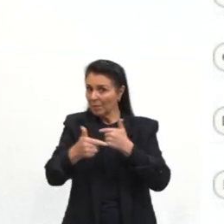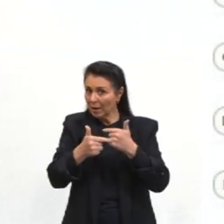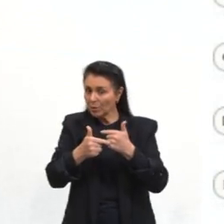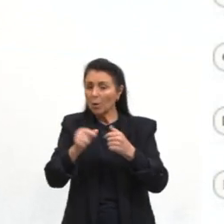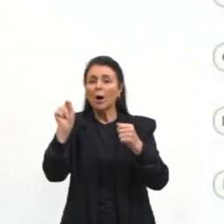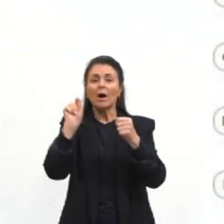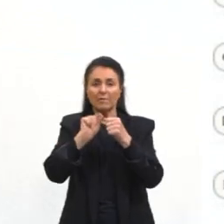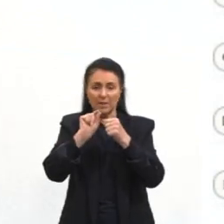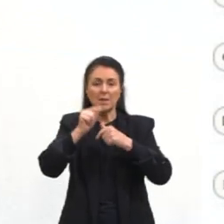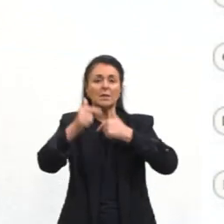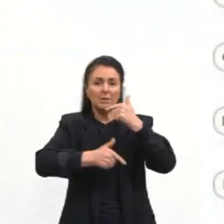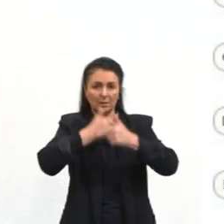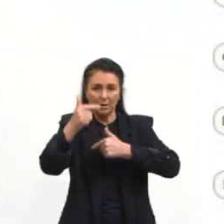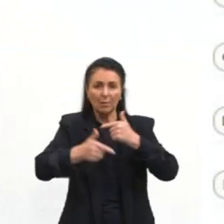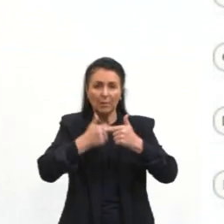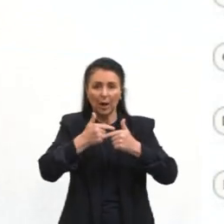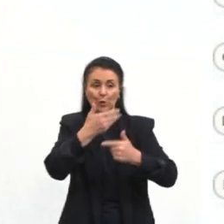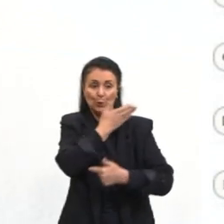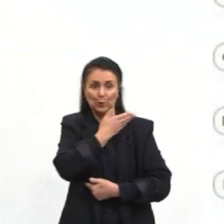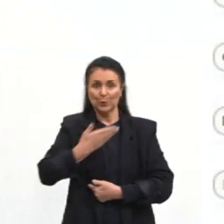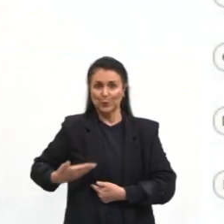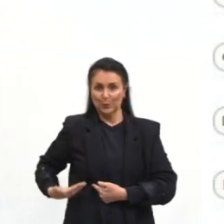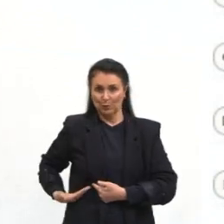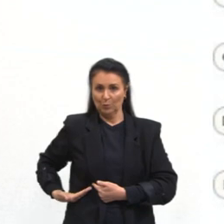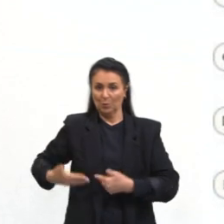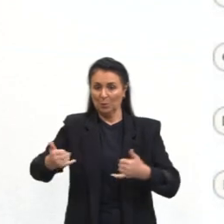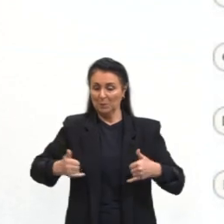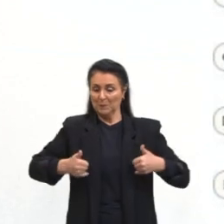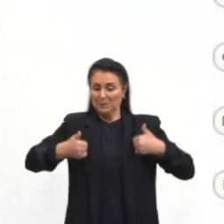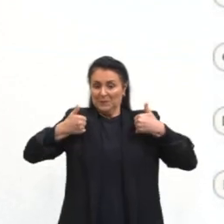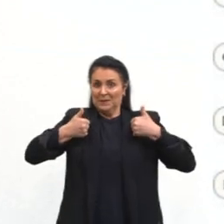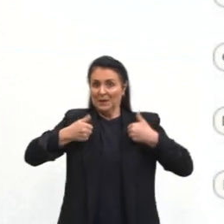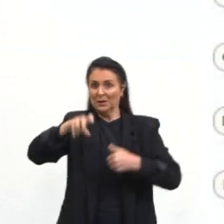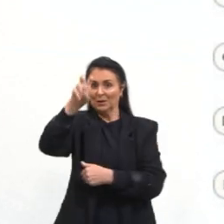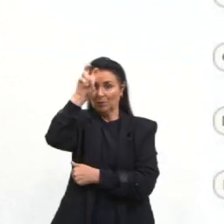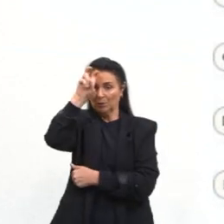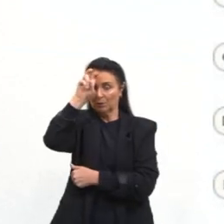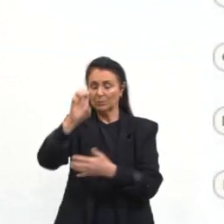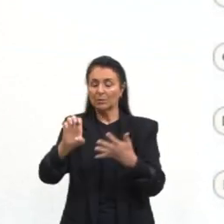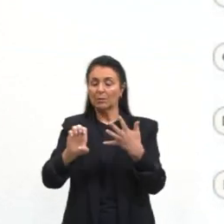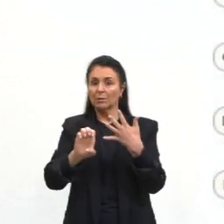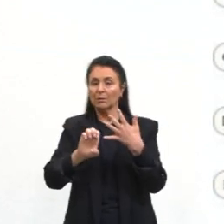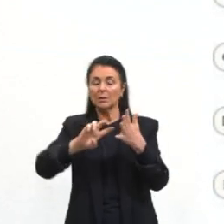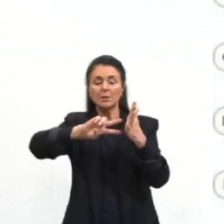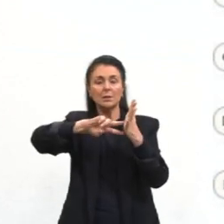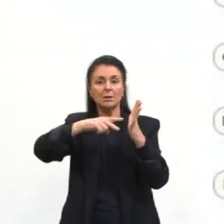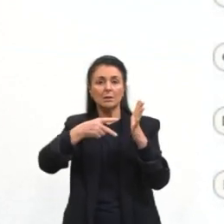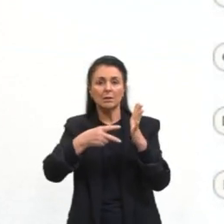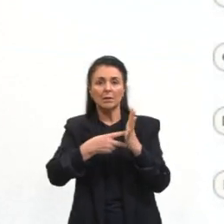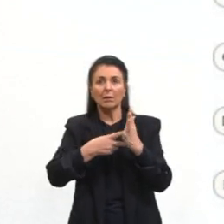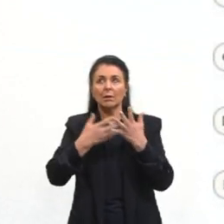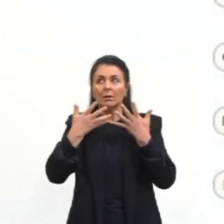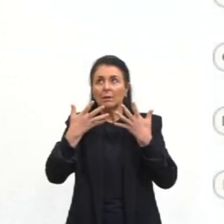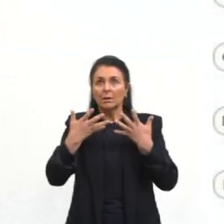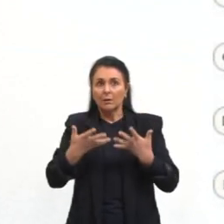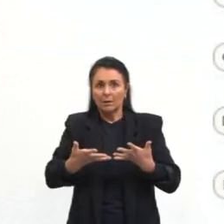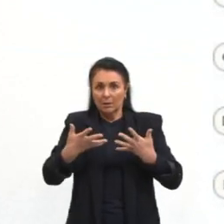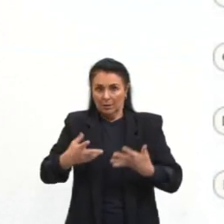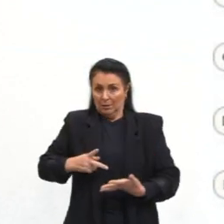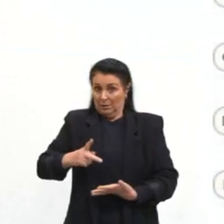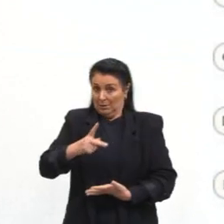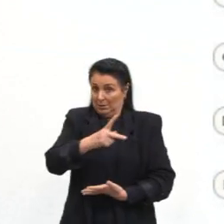públicas que engrandeceram para projeto alternativa e significava um peso para a